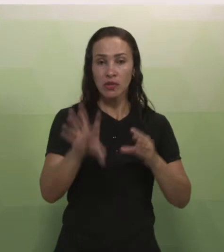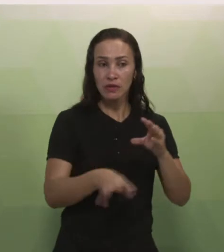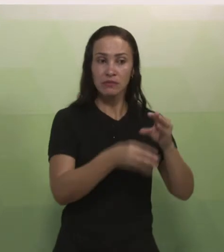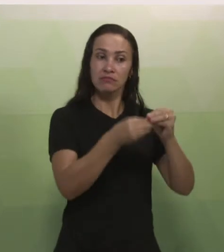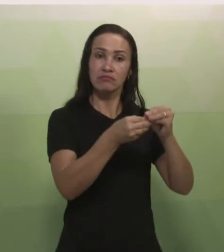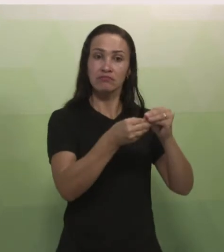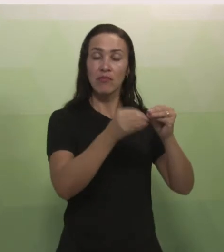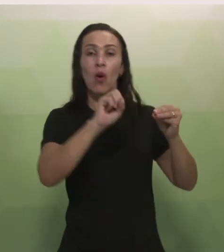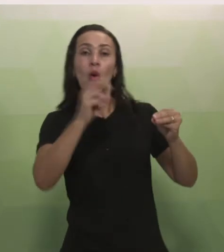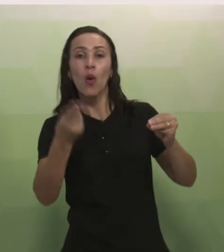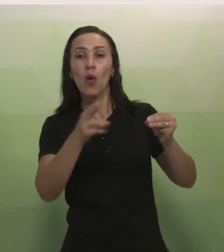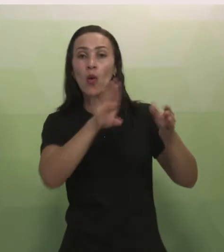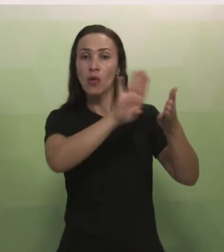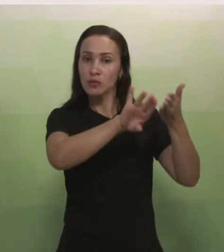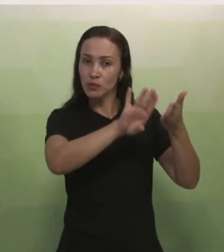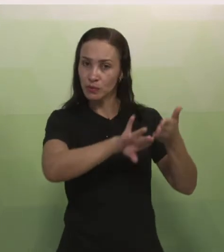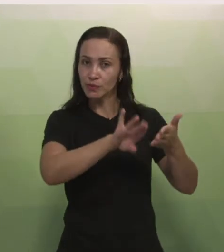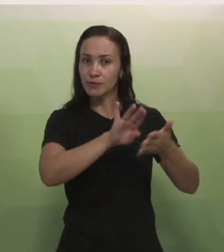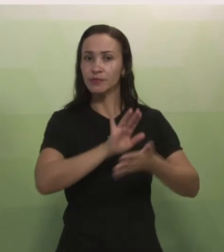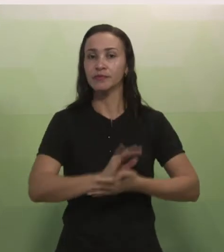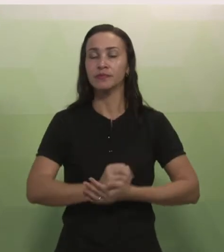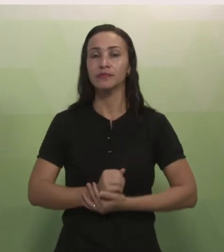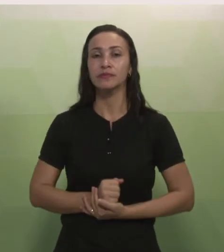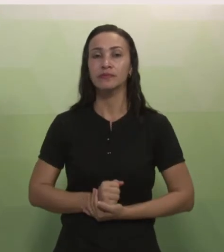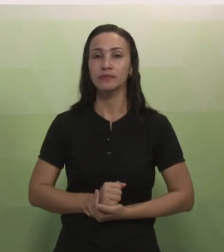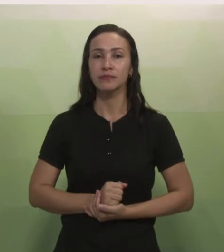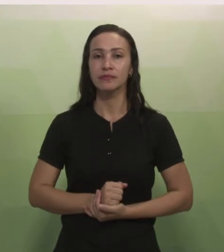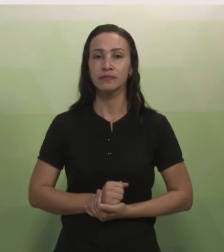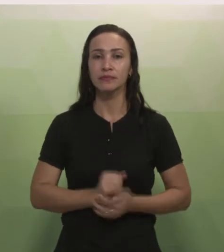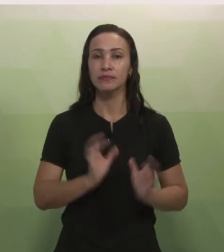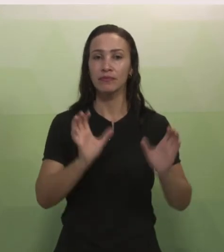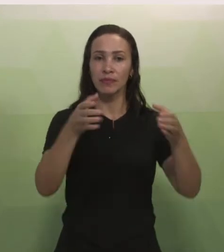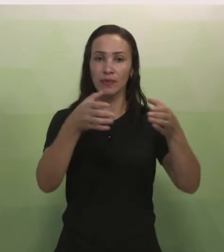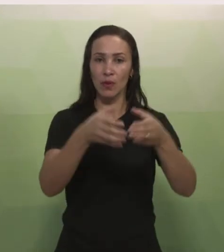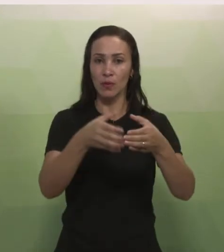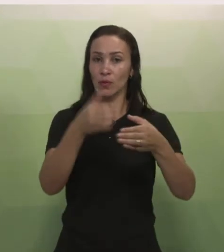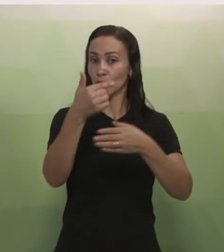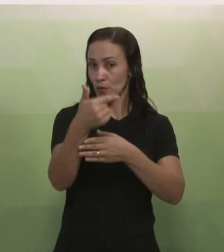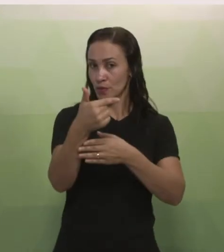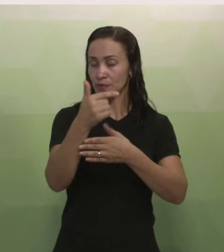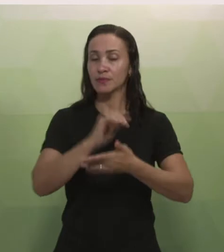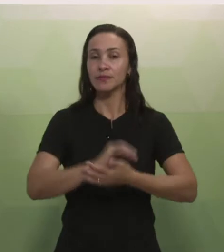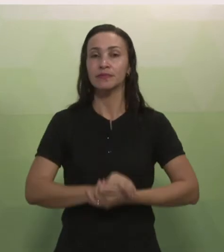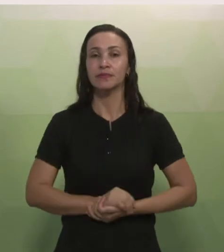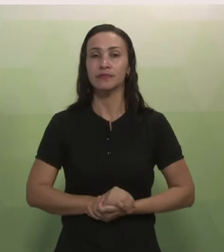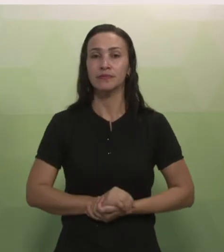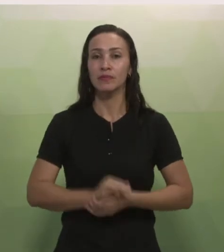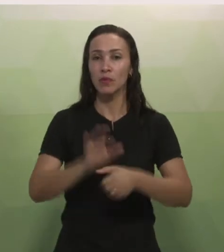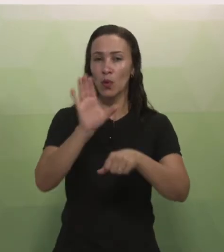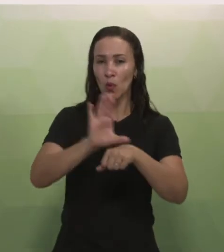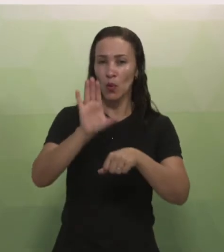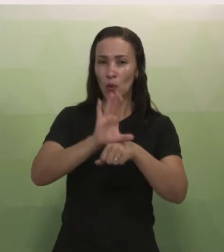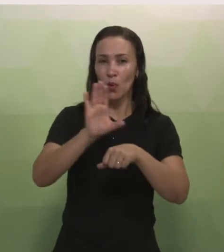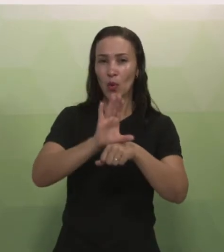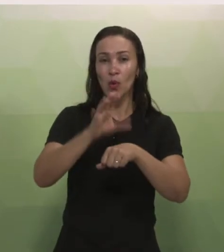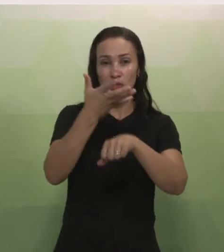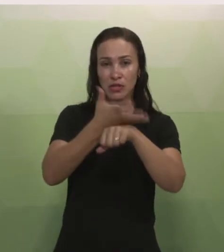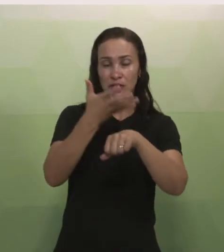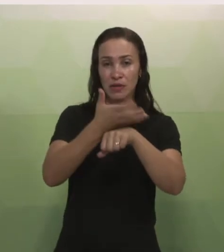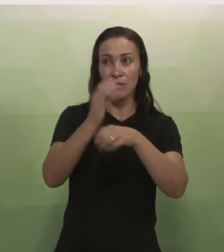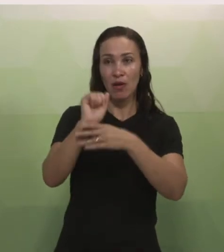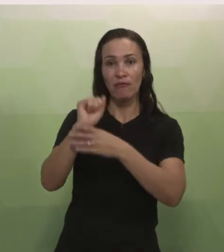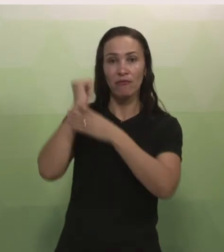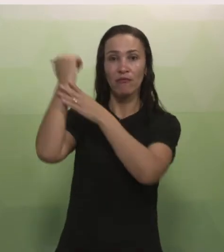providencia o acréscimo ou a supressão. No bloco 2, nós temos cursos e